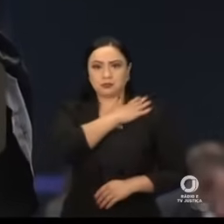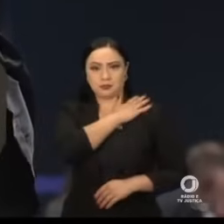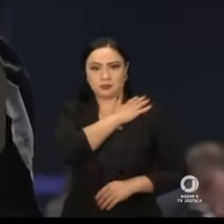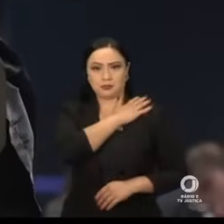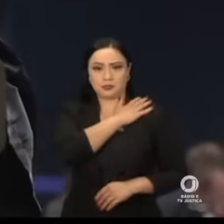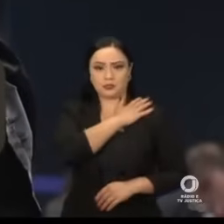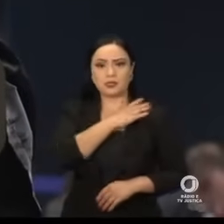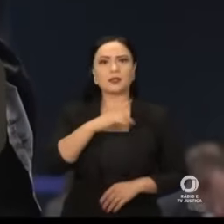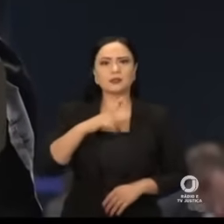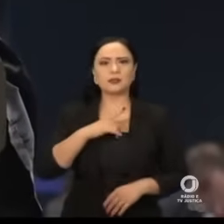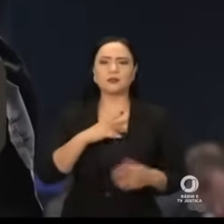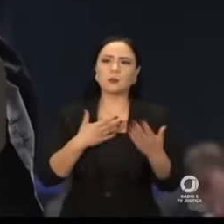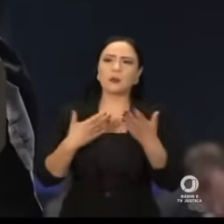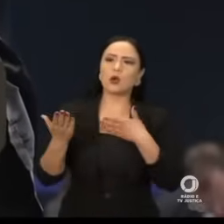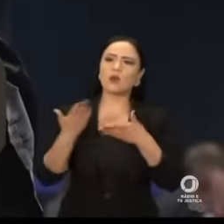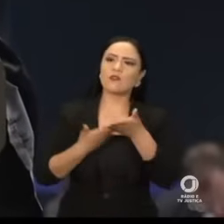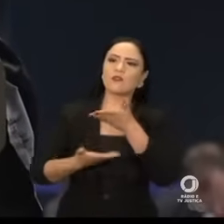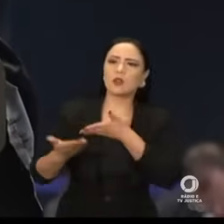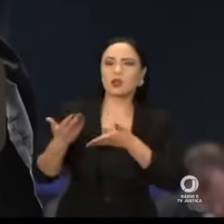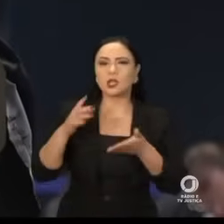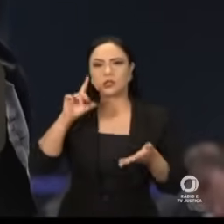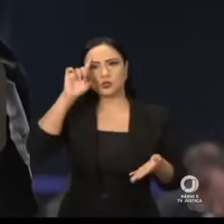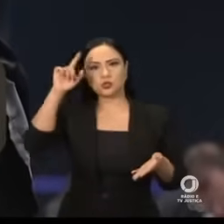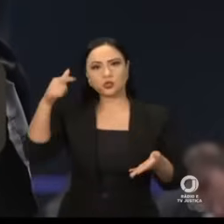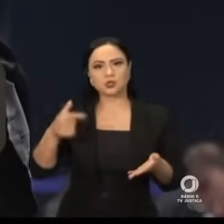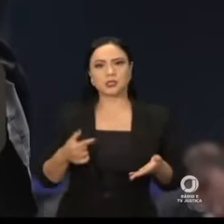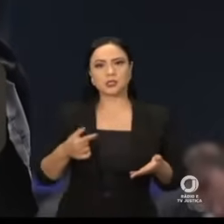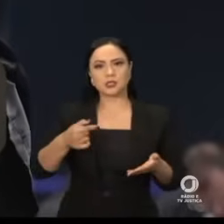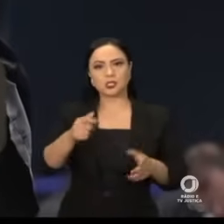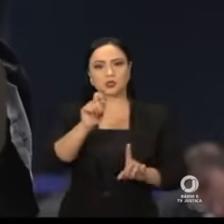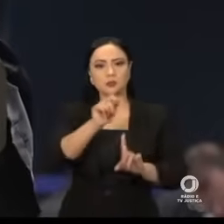houve uma conversa no dia 7/12.